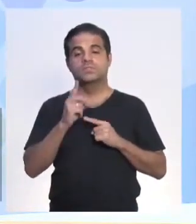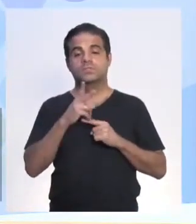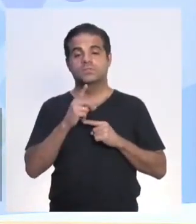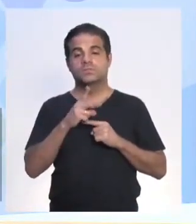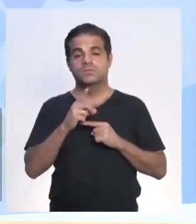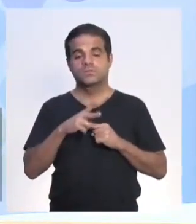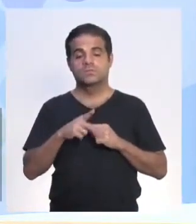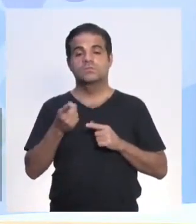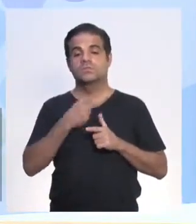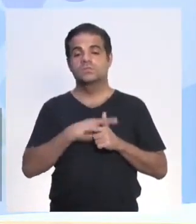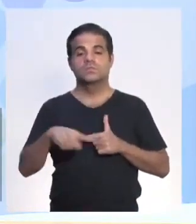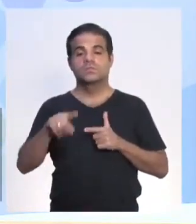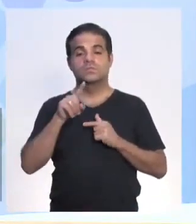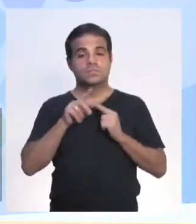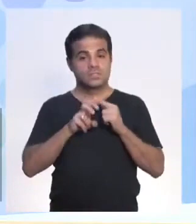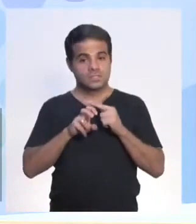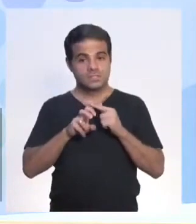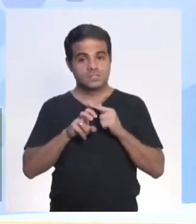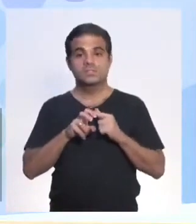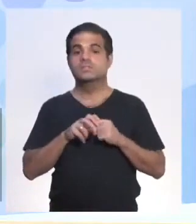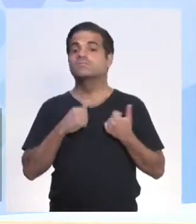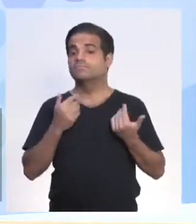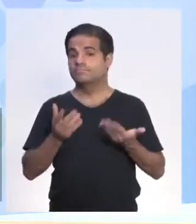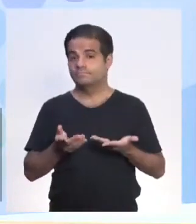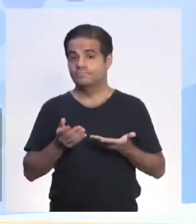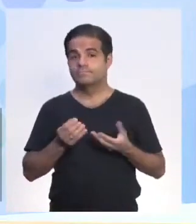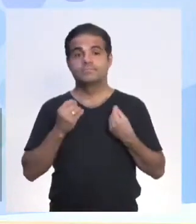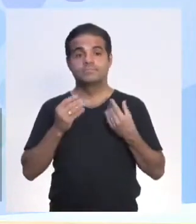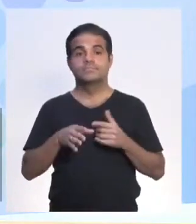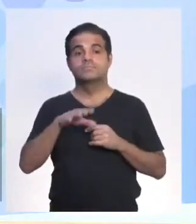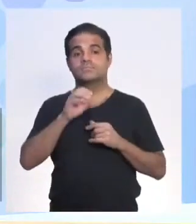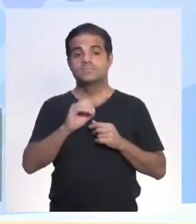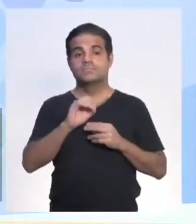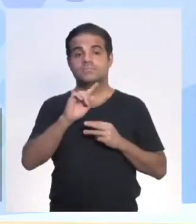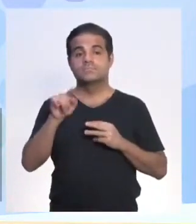12 dividido por 15. E aqui deu